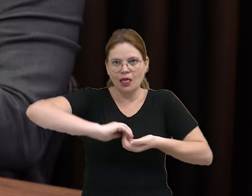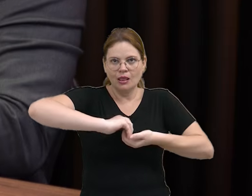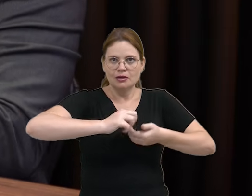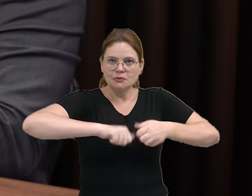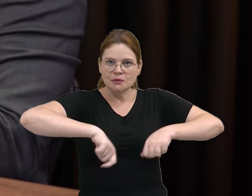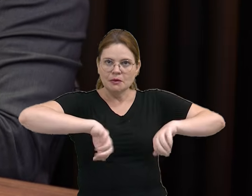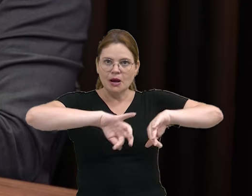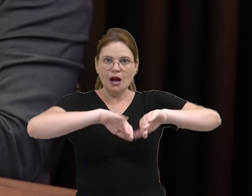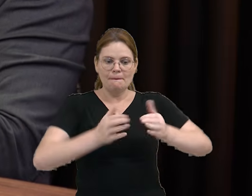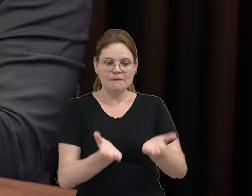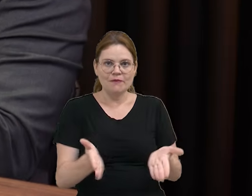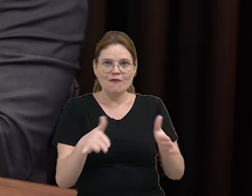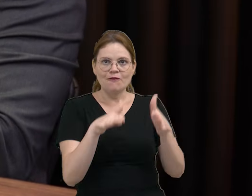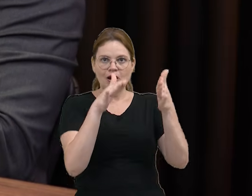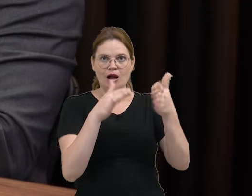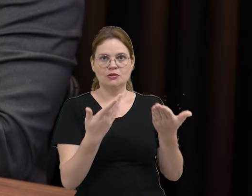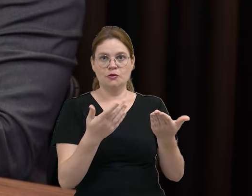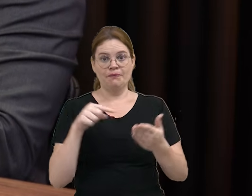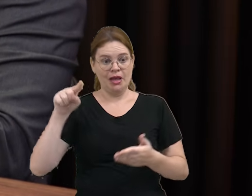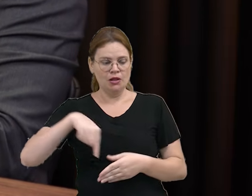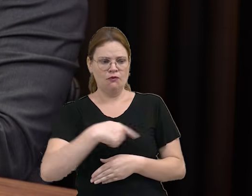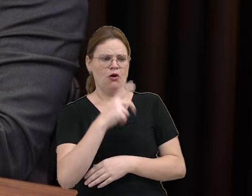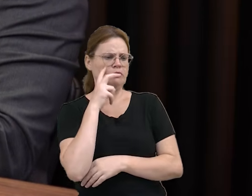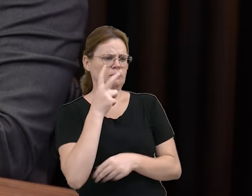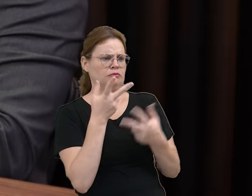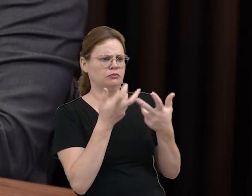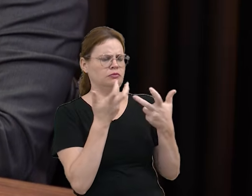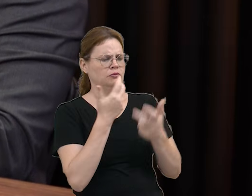pela modelagem, a construção da identidade.